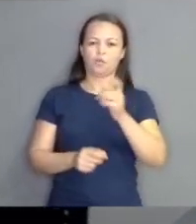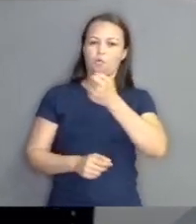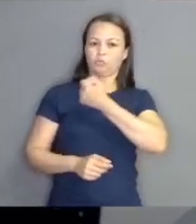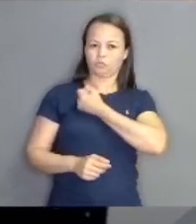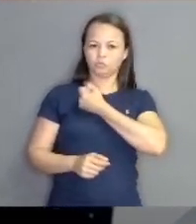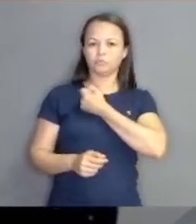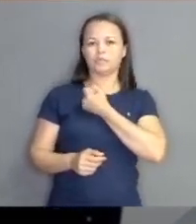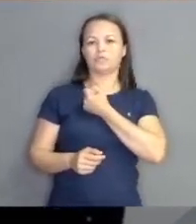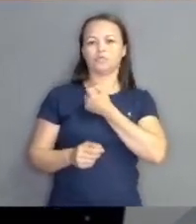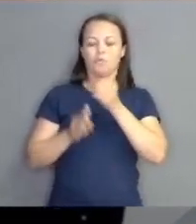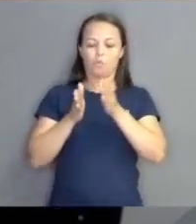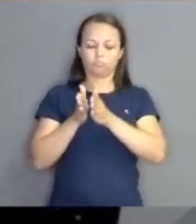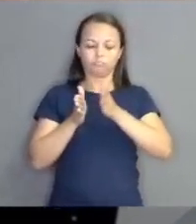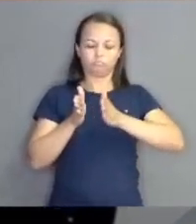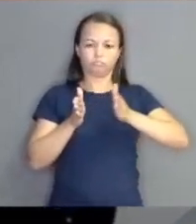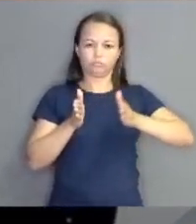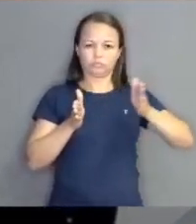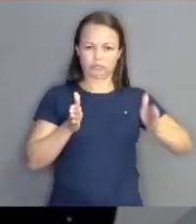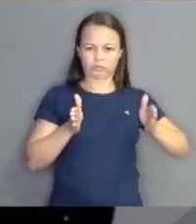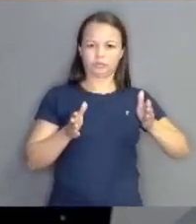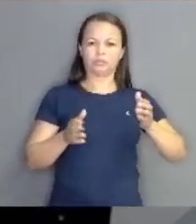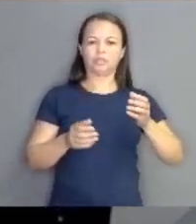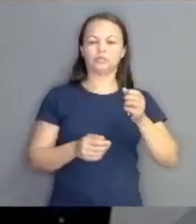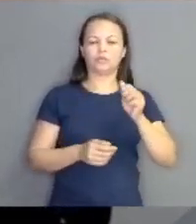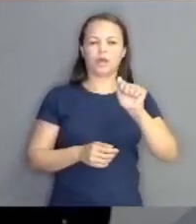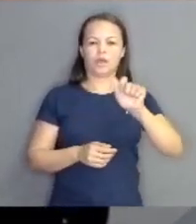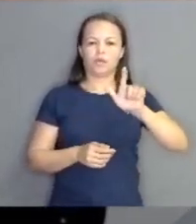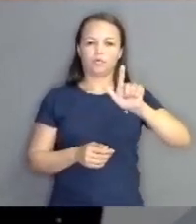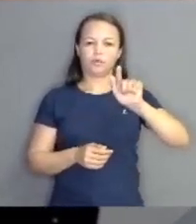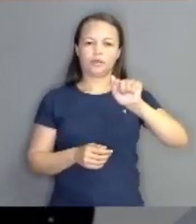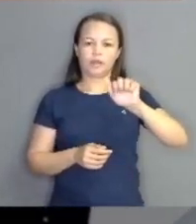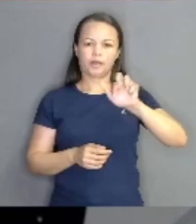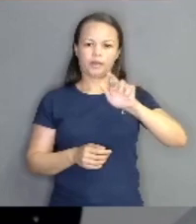distanciamento desse algarismo, ok?